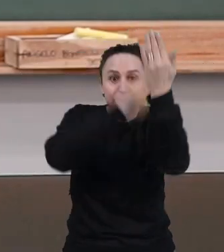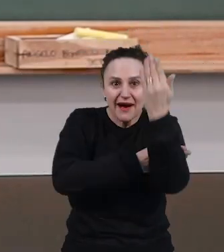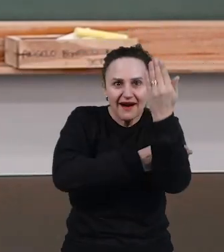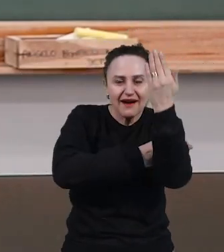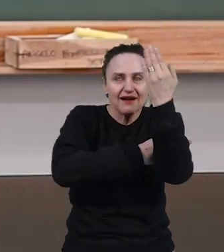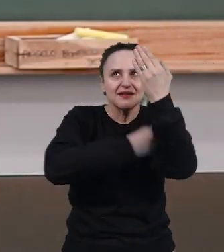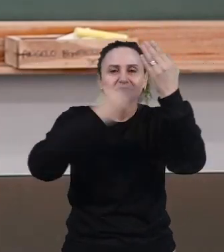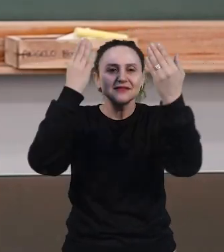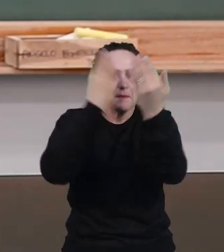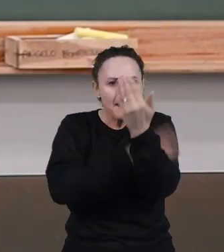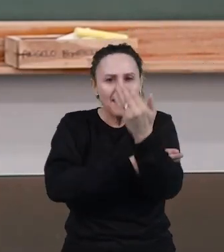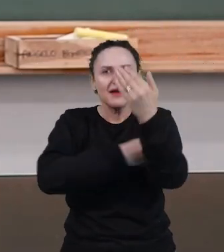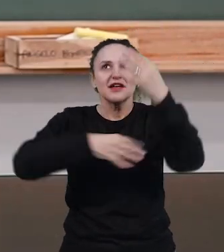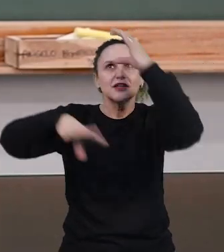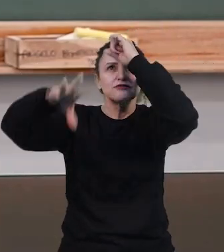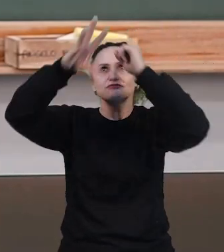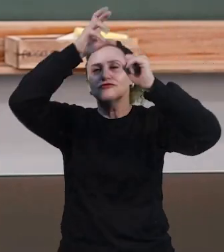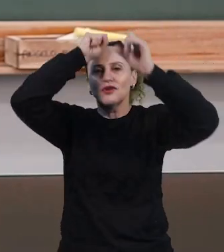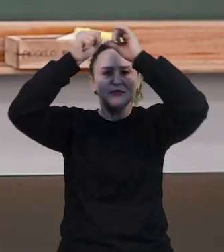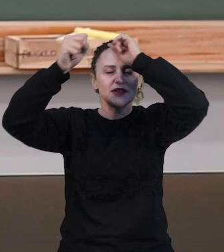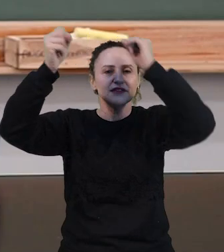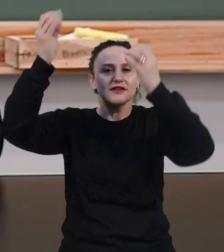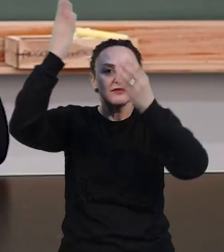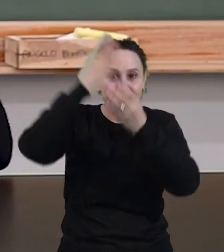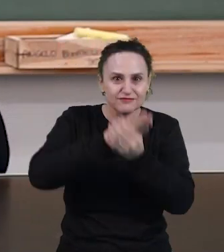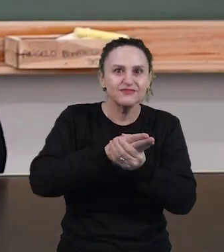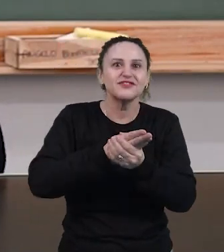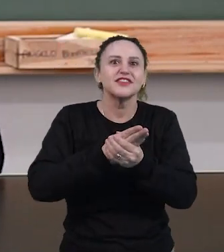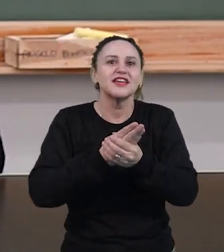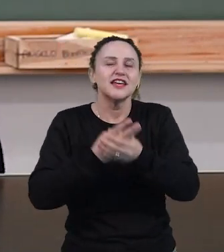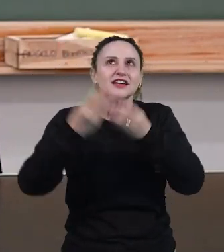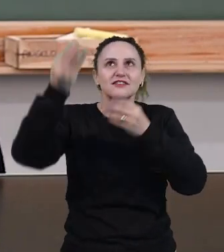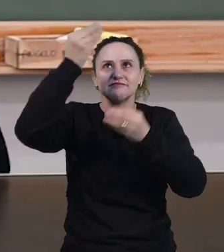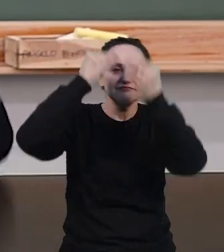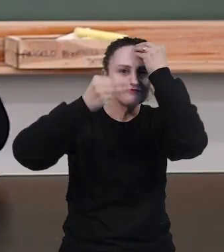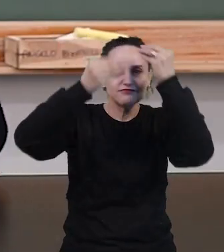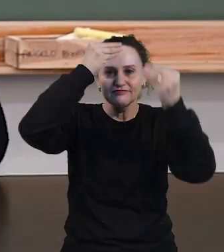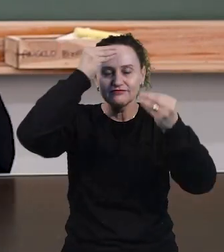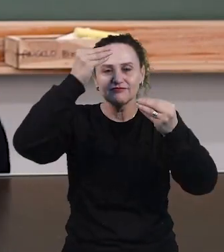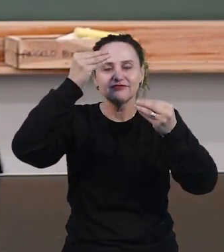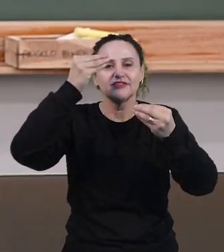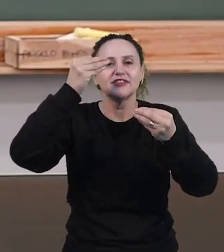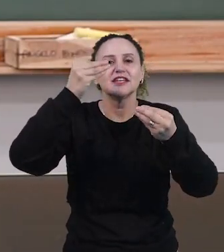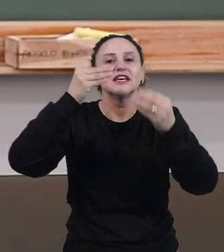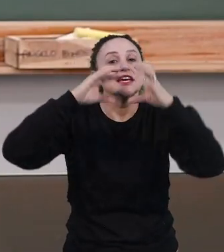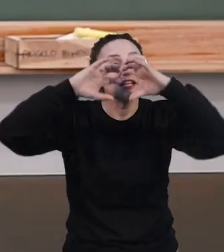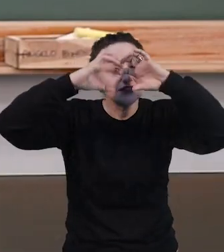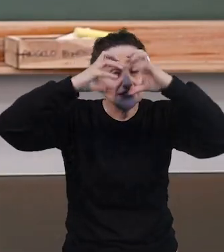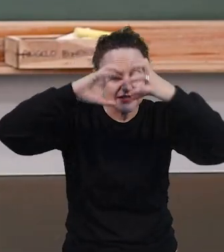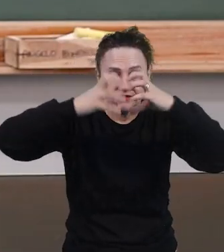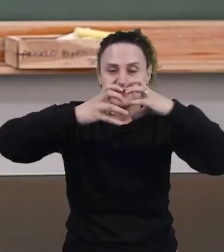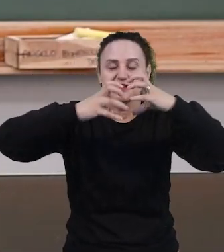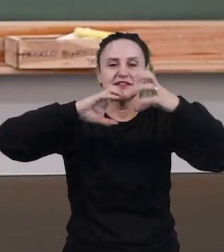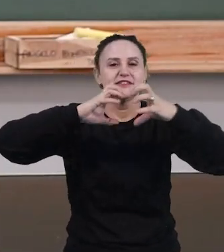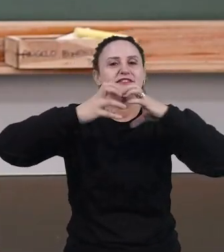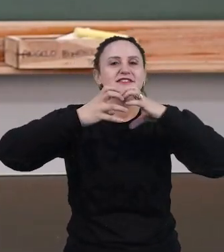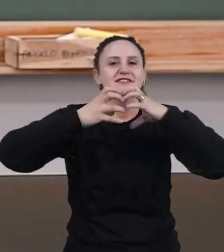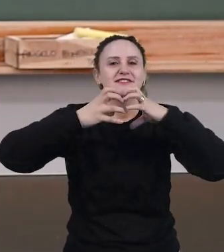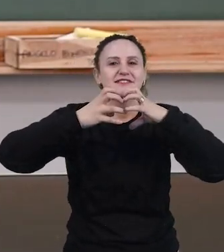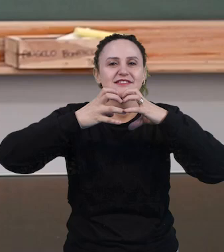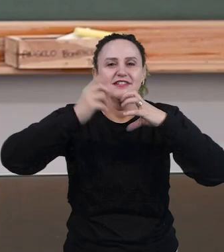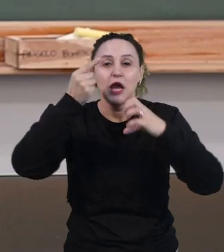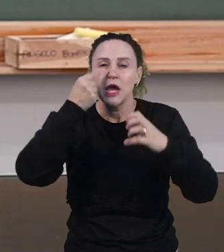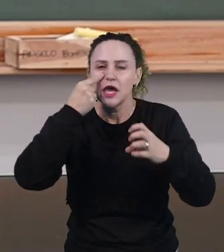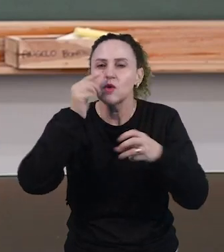vai se integrando nessas pastinhas. Sabe quando a gente vai colocando mais coisa lá nas nossas pastinhas? Nós temos várias pastinhas no computador. Eu espero que tenha uma bem bonitinha